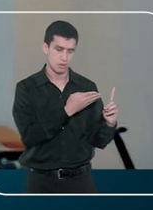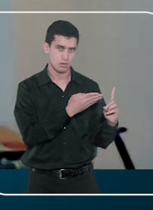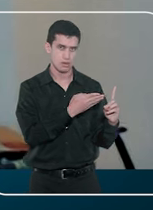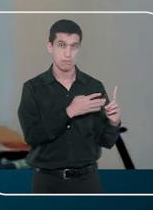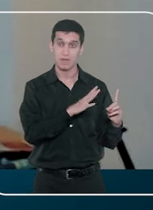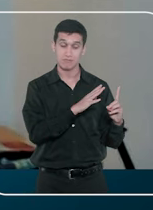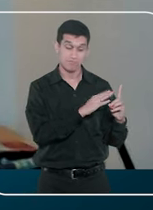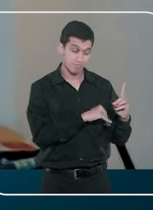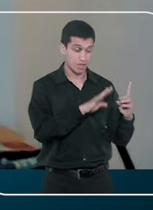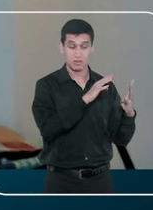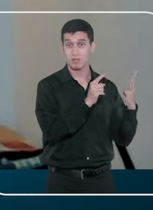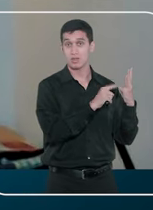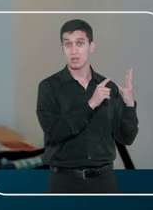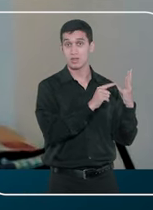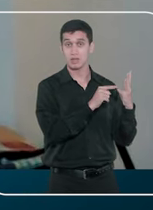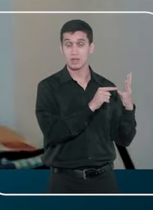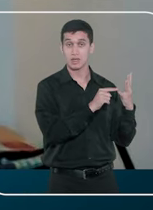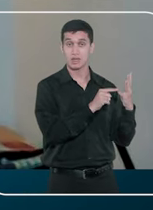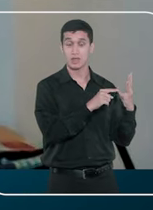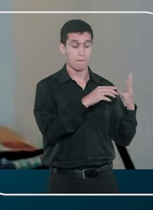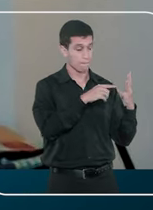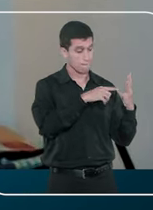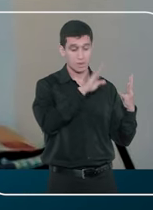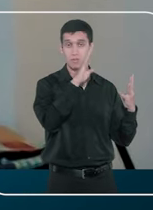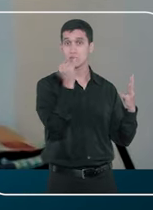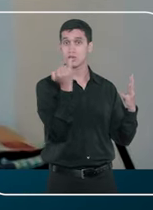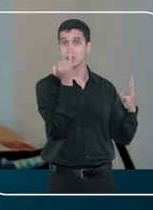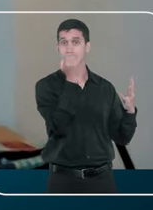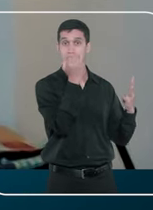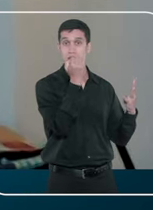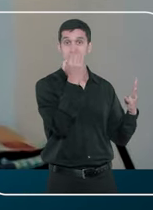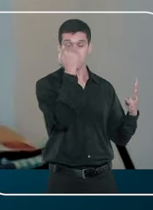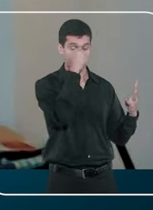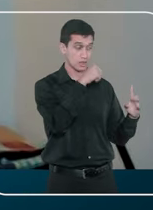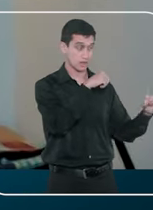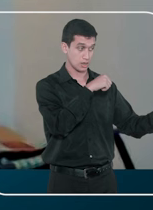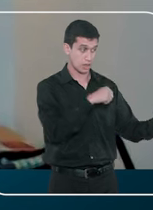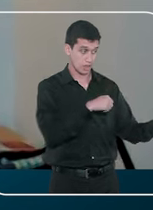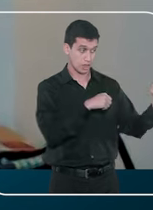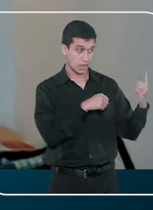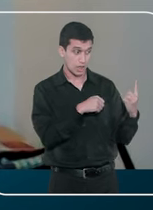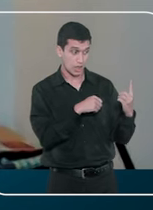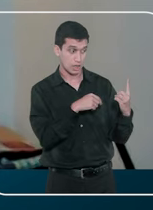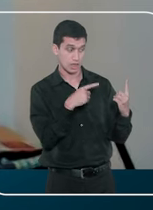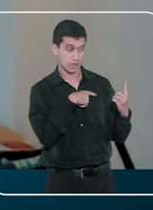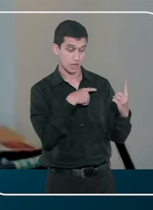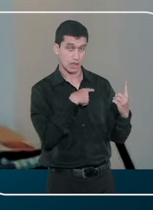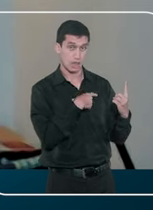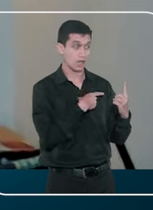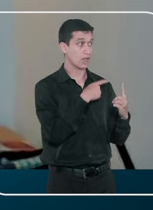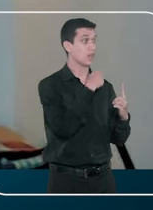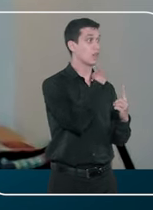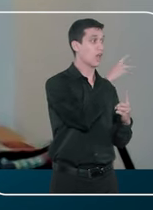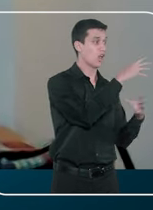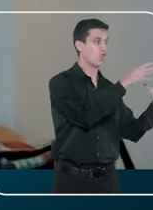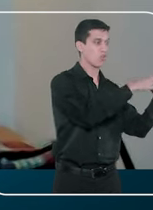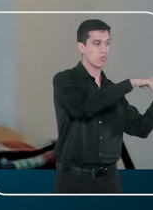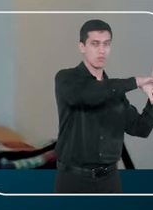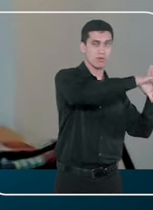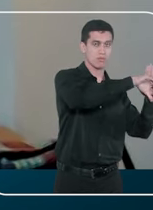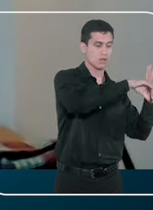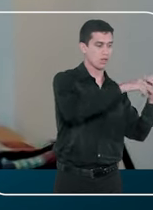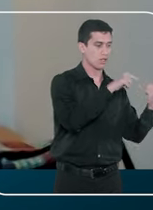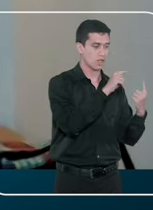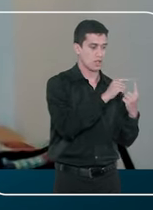da colaboração. Saber se aquele colaborador trouxe, entregou tudo aquilo com o que ele se comprometera no momento em que celebra